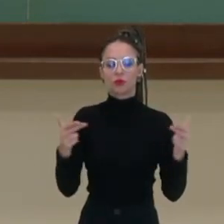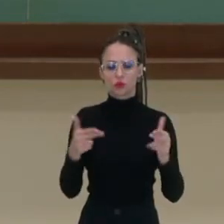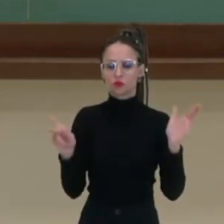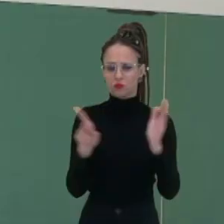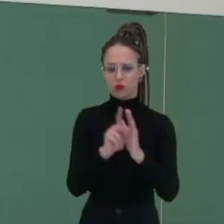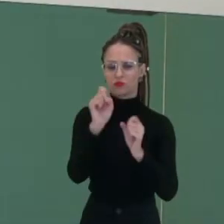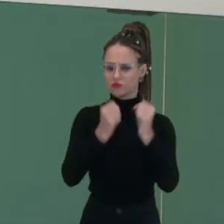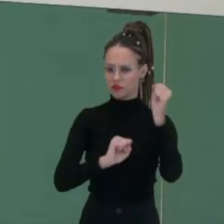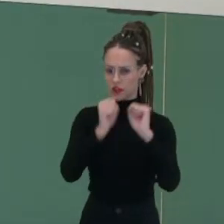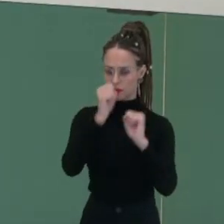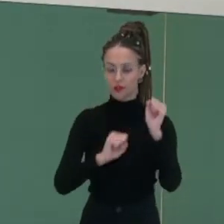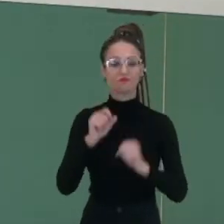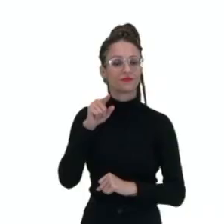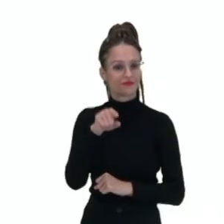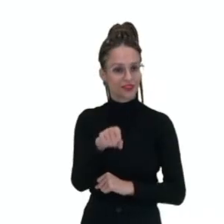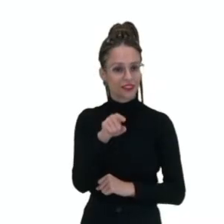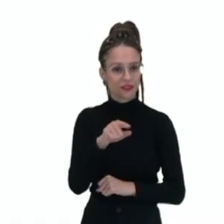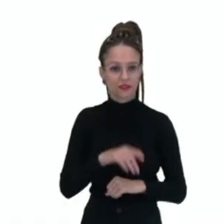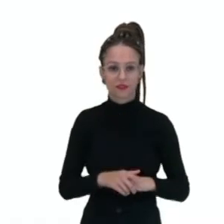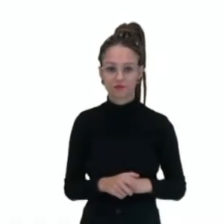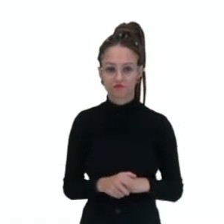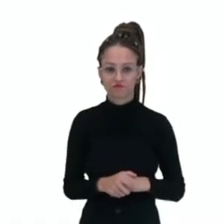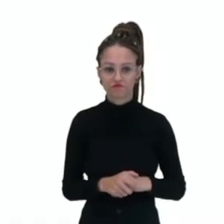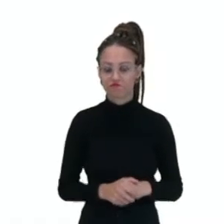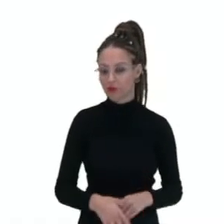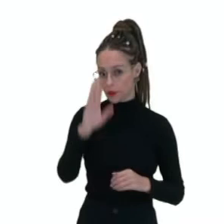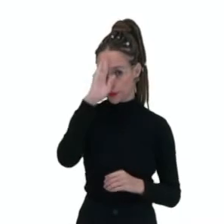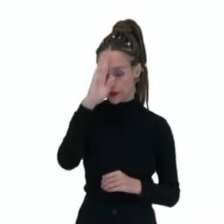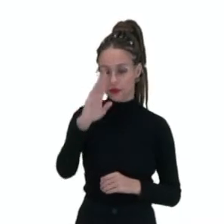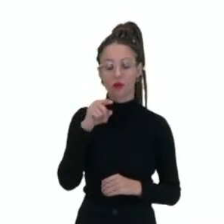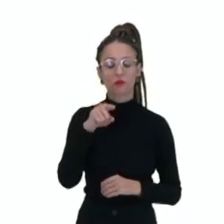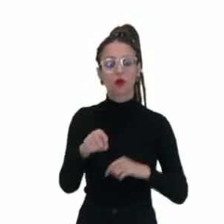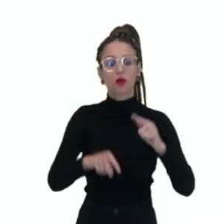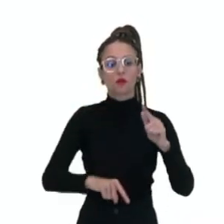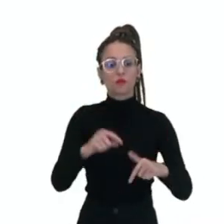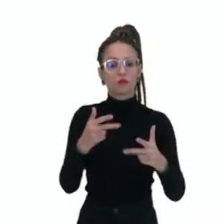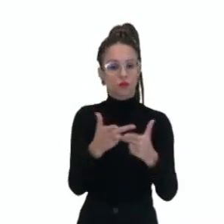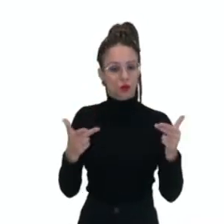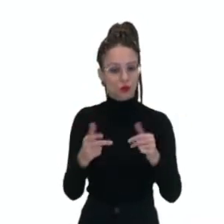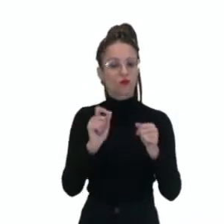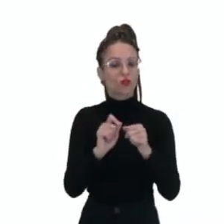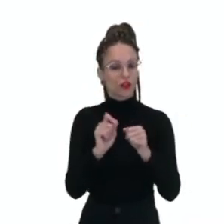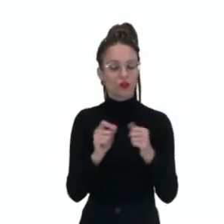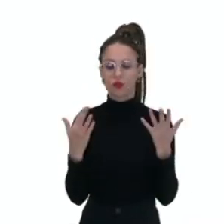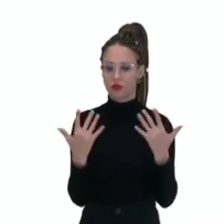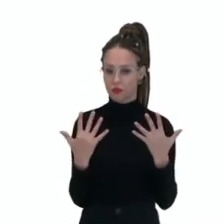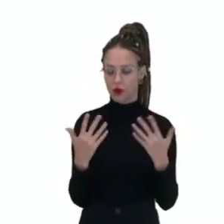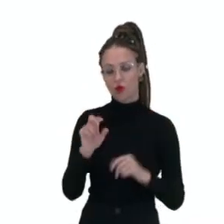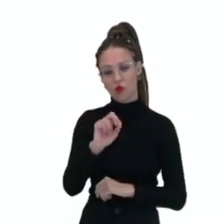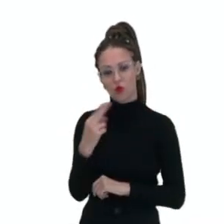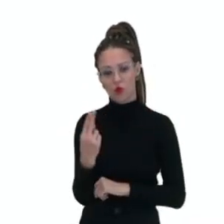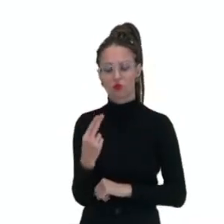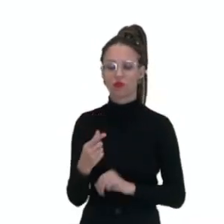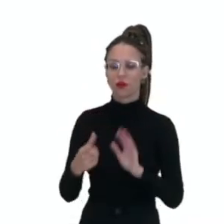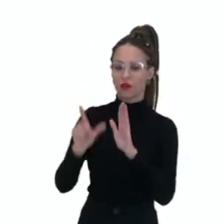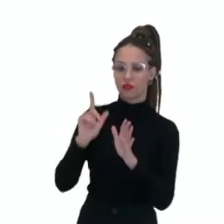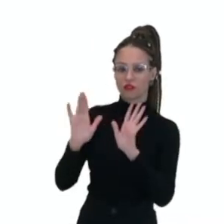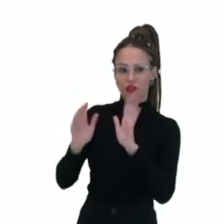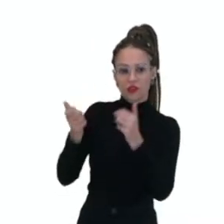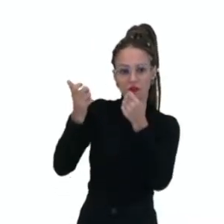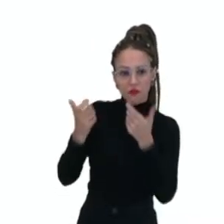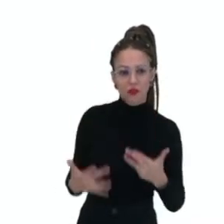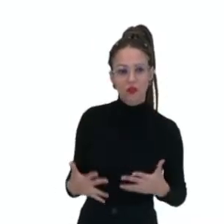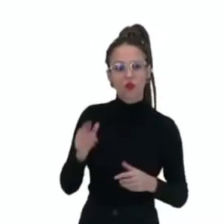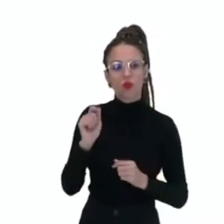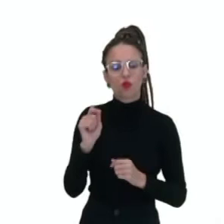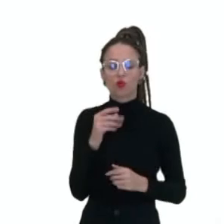cá, esses são principalmente produtos feitos de forma manual, ou conforme nós vimos, né, através